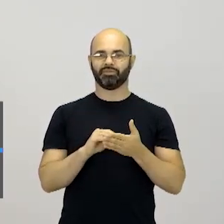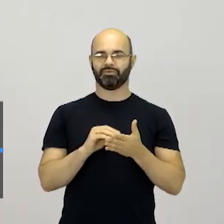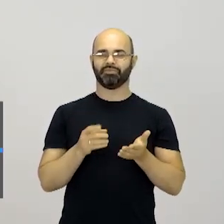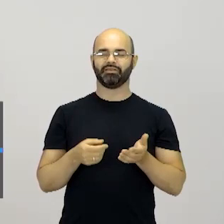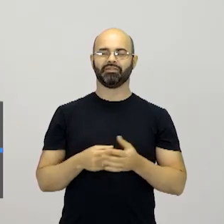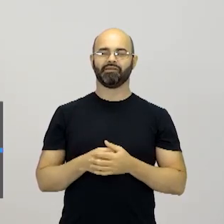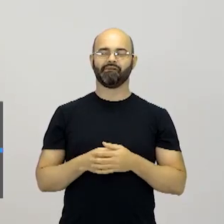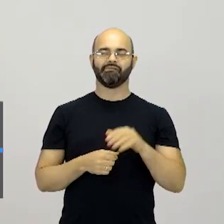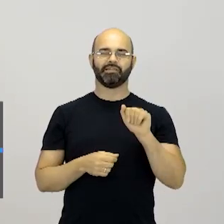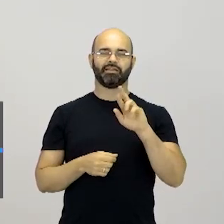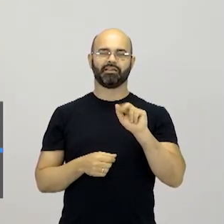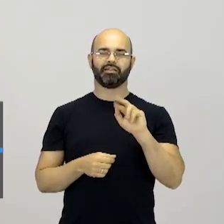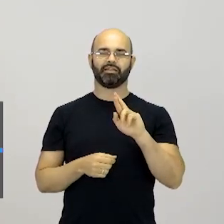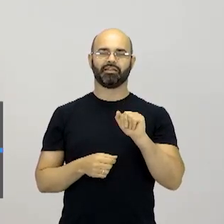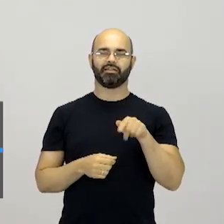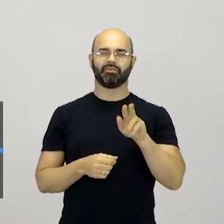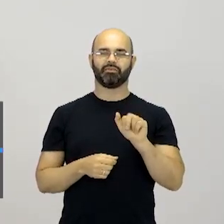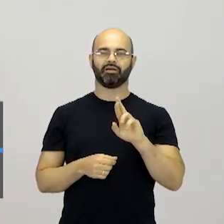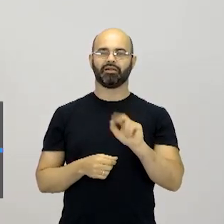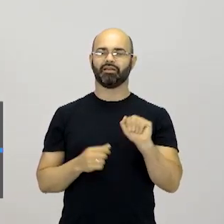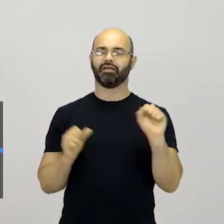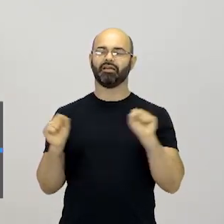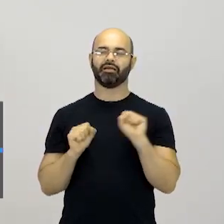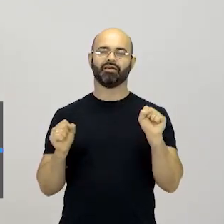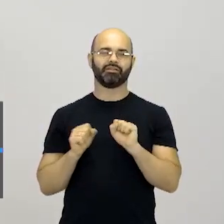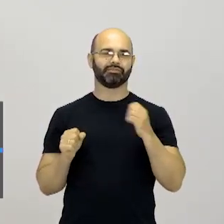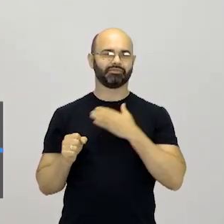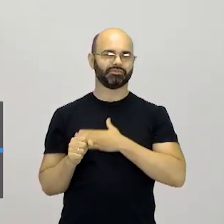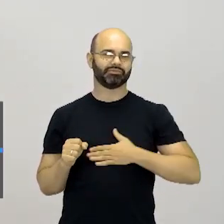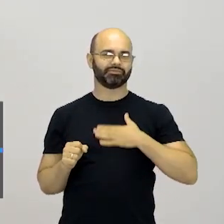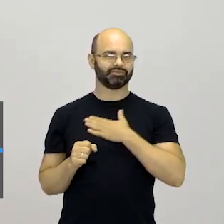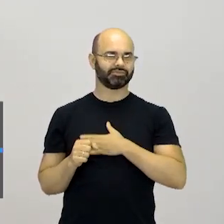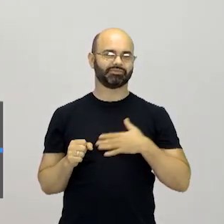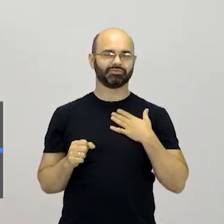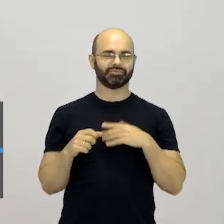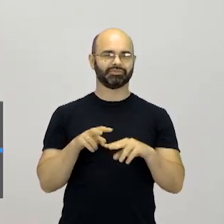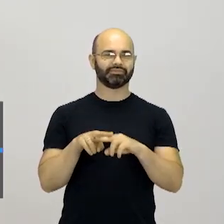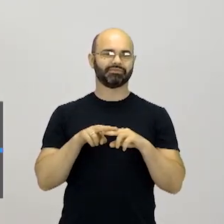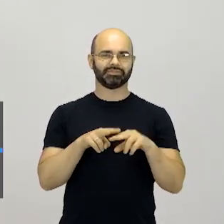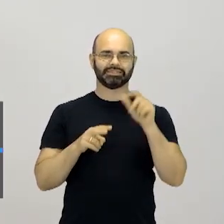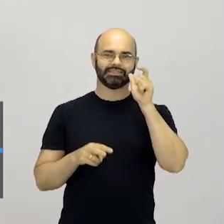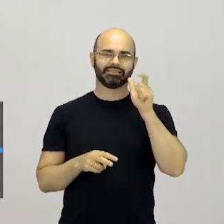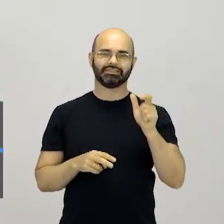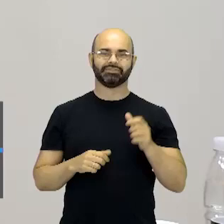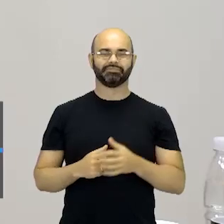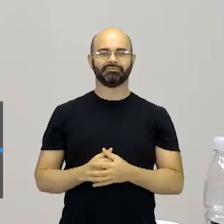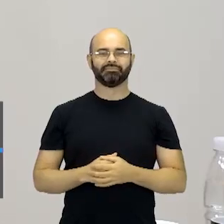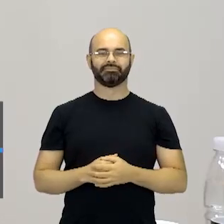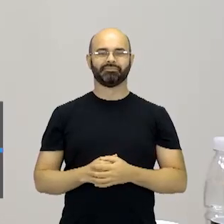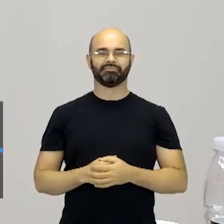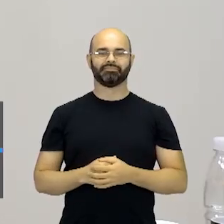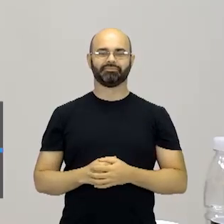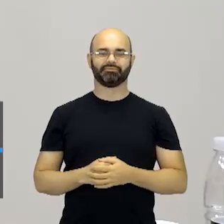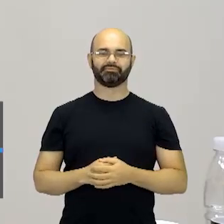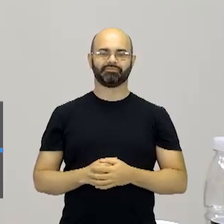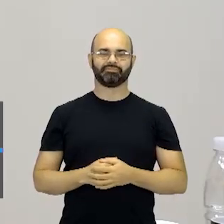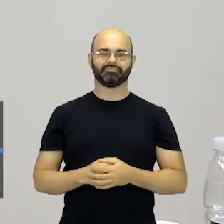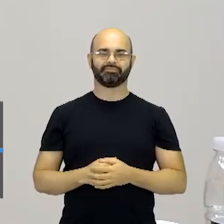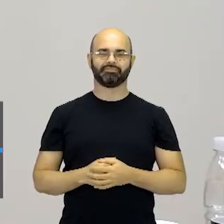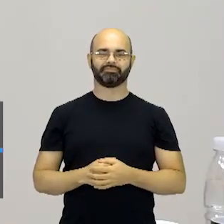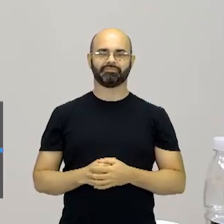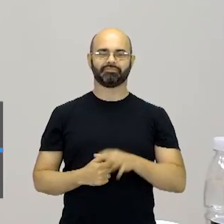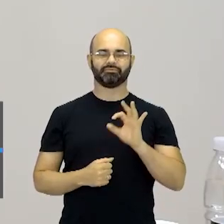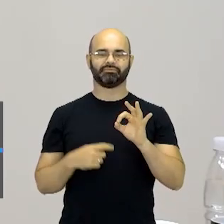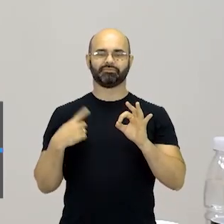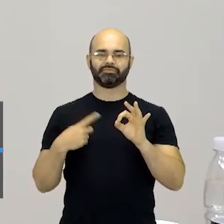aqui, de Araraquara, diz que estão adorando a atividade, adorando a revisão, que está muito interessante. Ótimo, então assim, nós